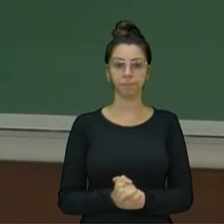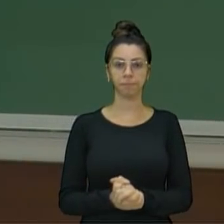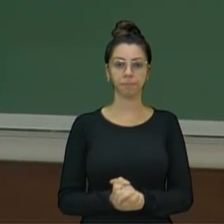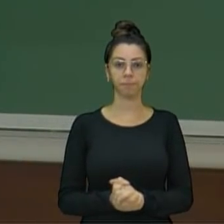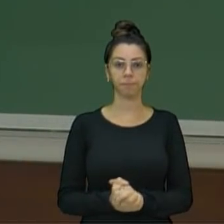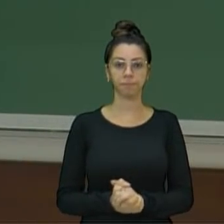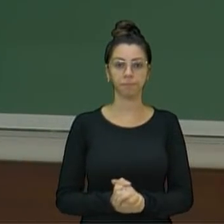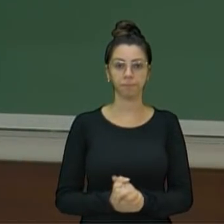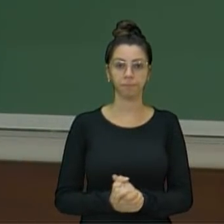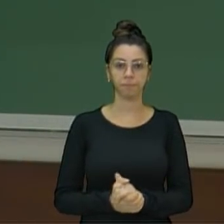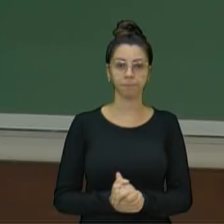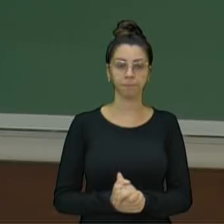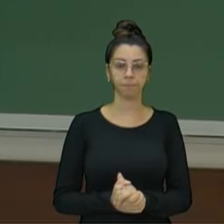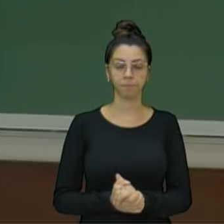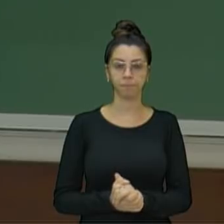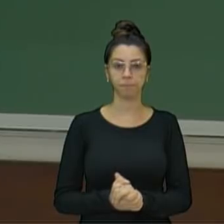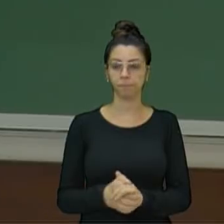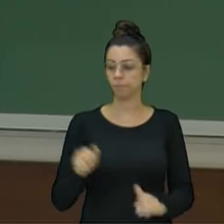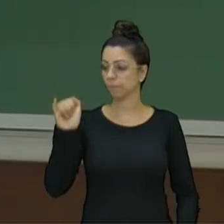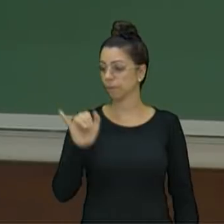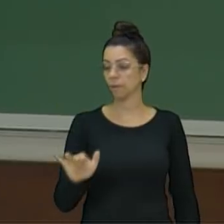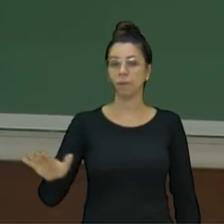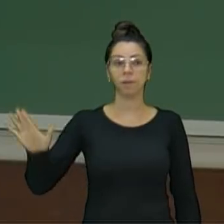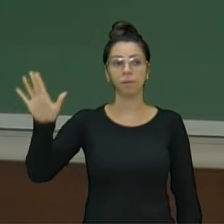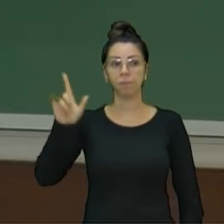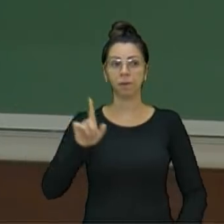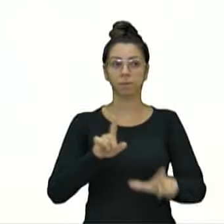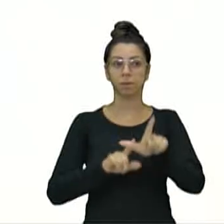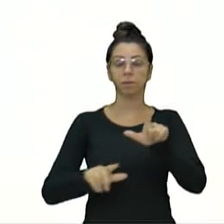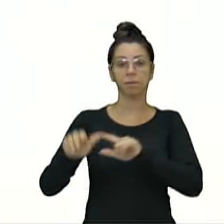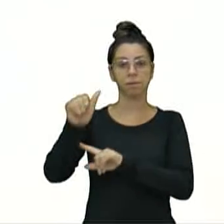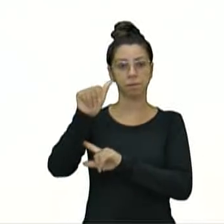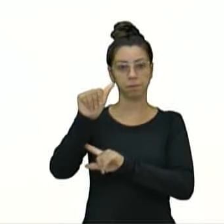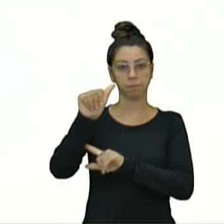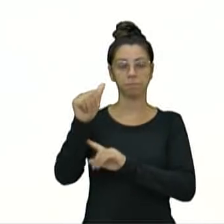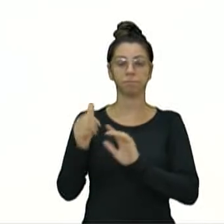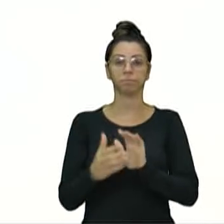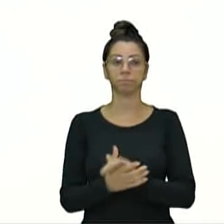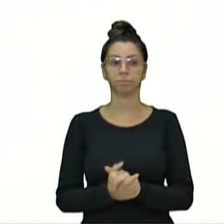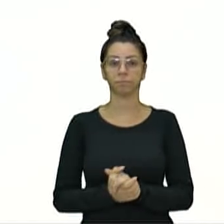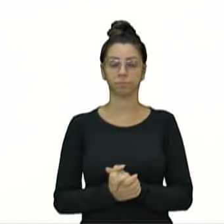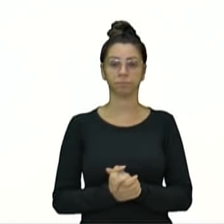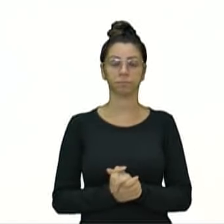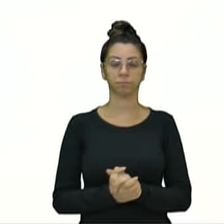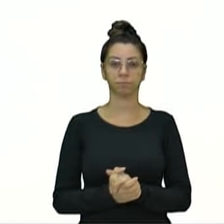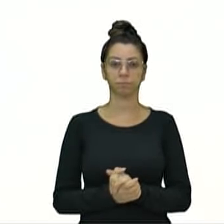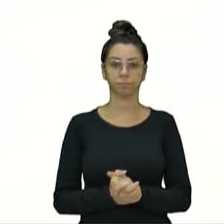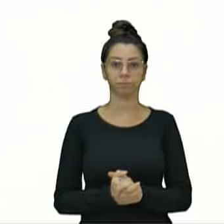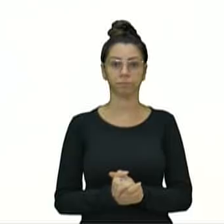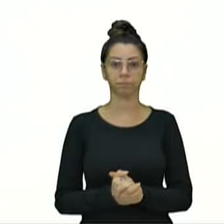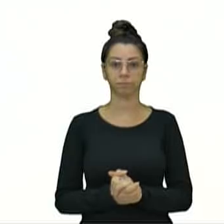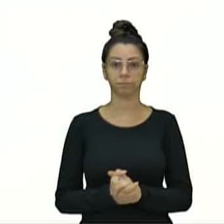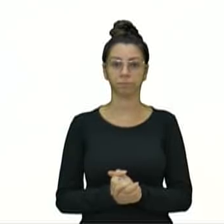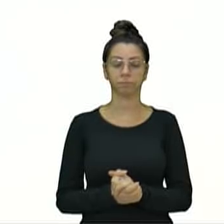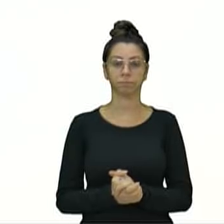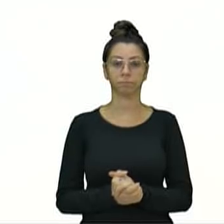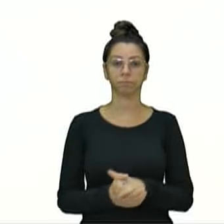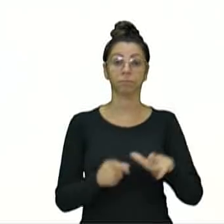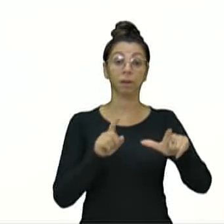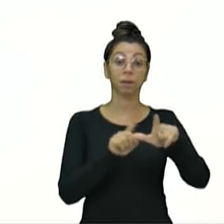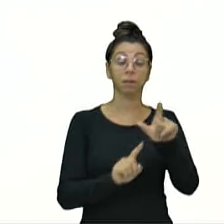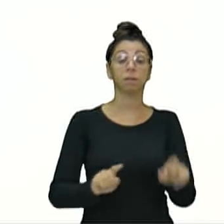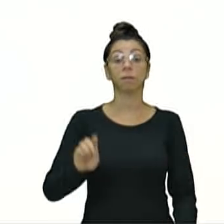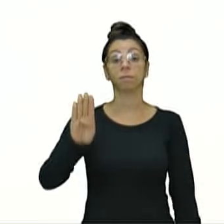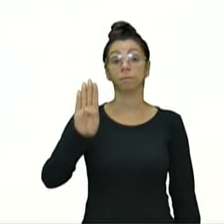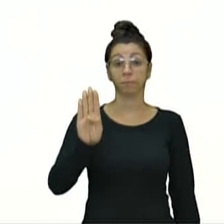watch television. Qual imagem representa isso? Letter B, keep the room neat and in